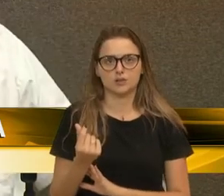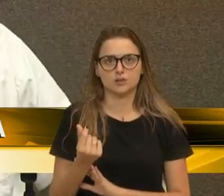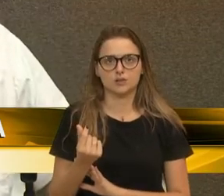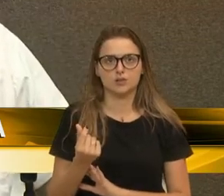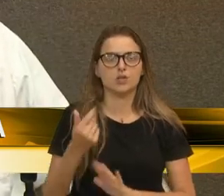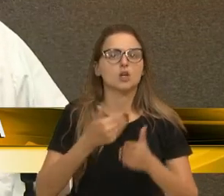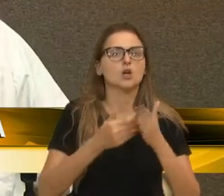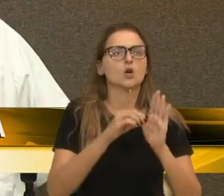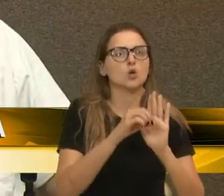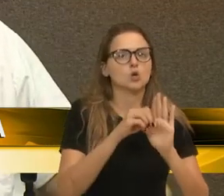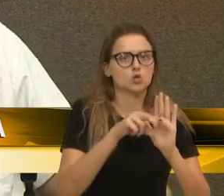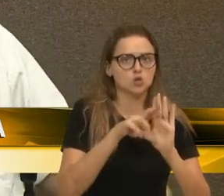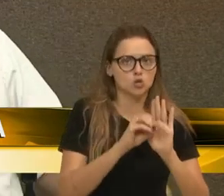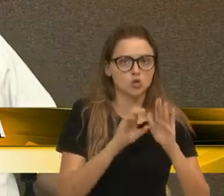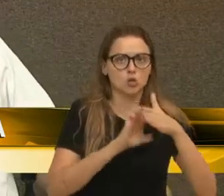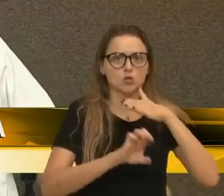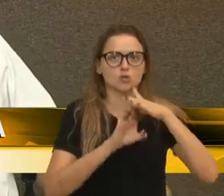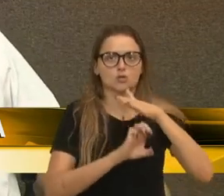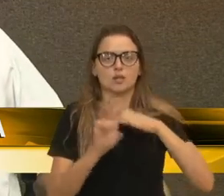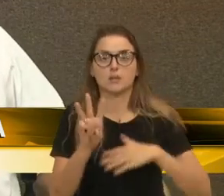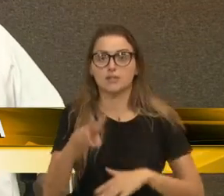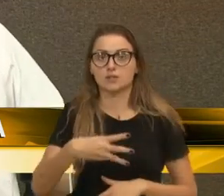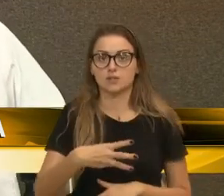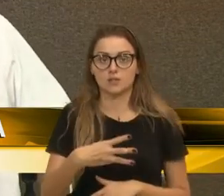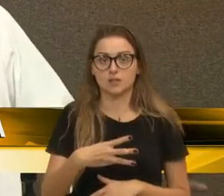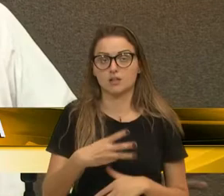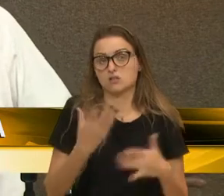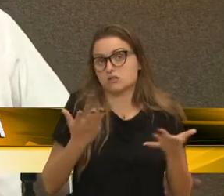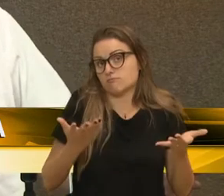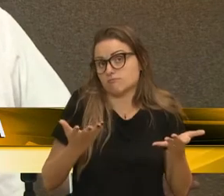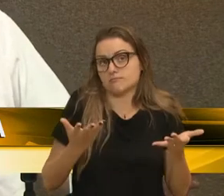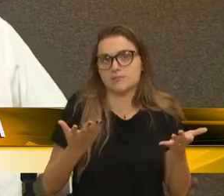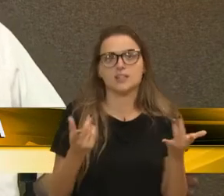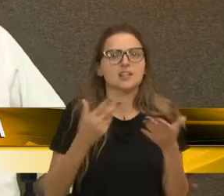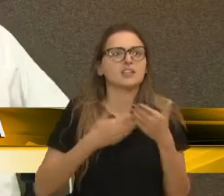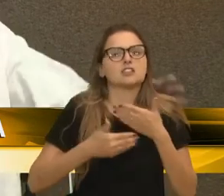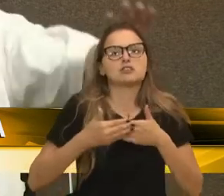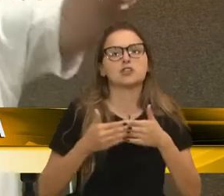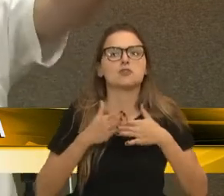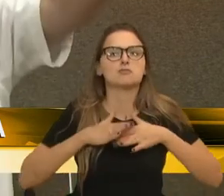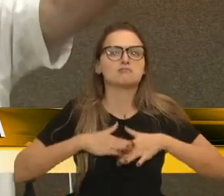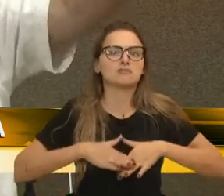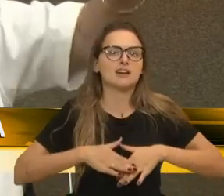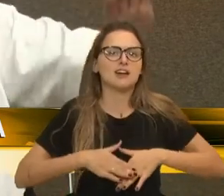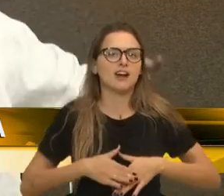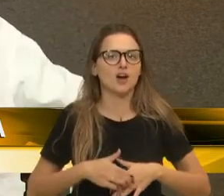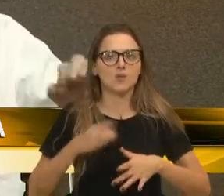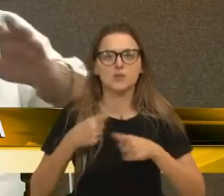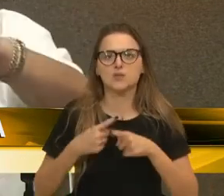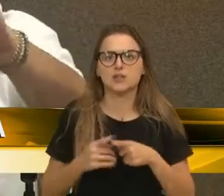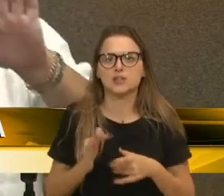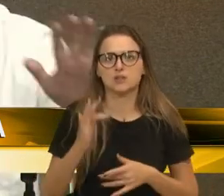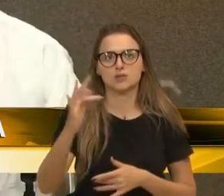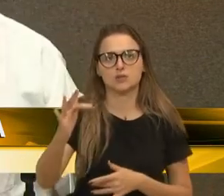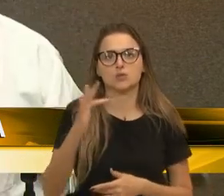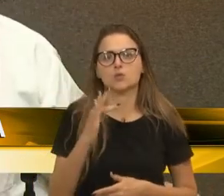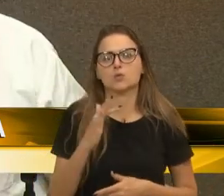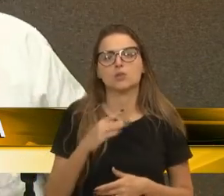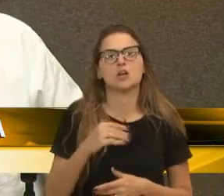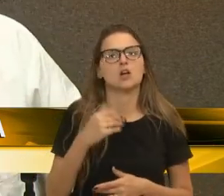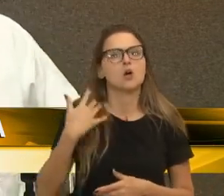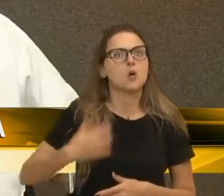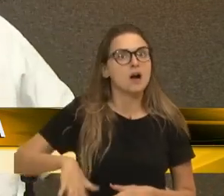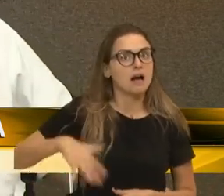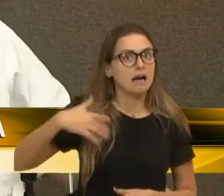os proprietários da empresa concessionária, lá, Visate, estão tranquilos, né? Não, logo ali adiante, uma bela de uma